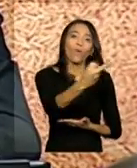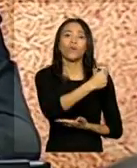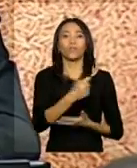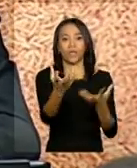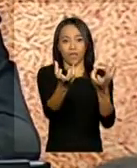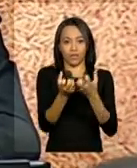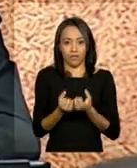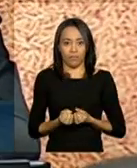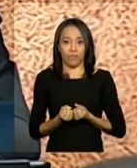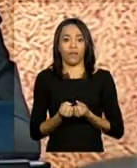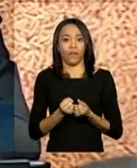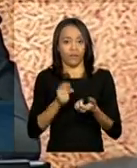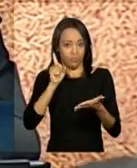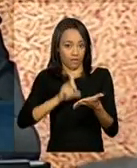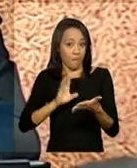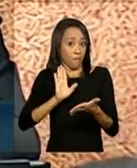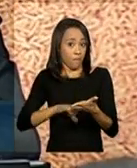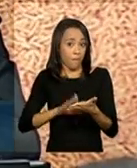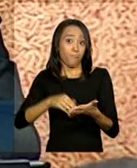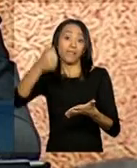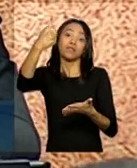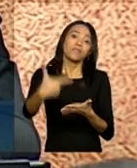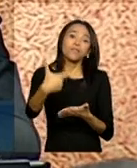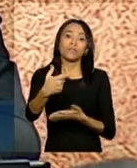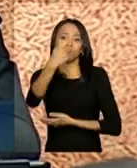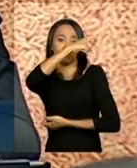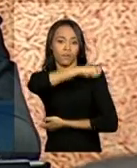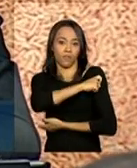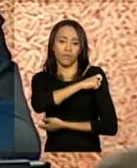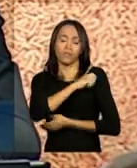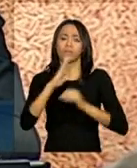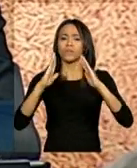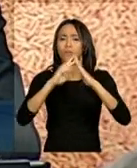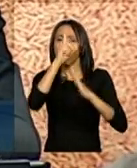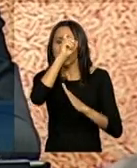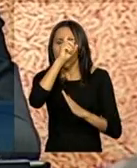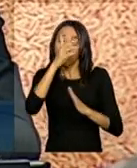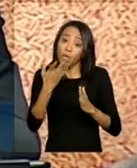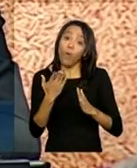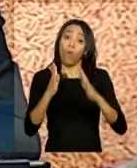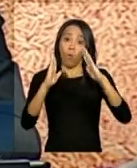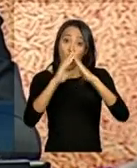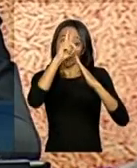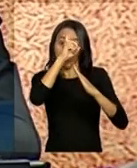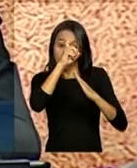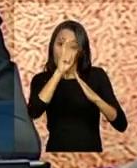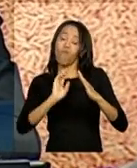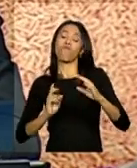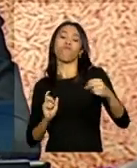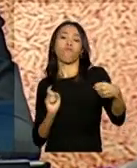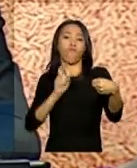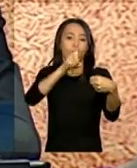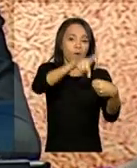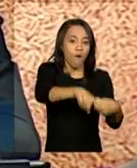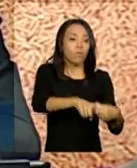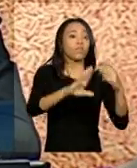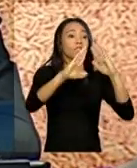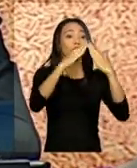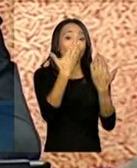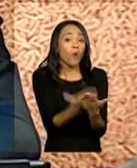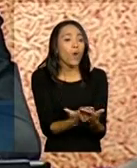elas sendo com a indicação delas serem vacinadas na unidade de saúde o posto de saúde retorna à escola para buscar